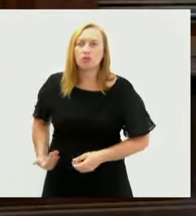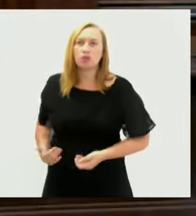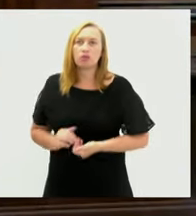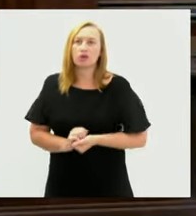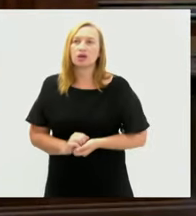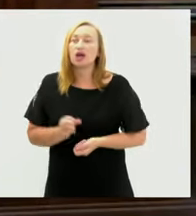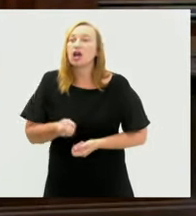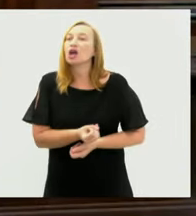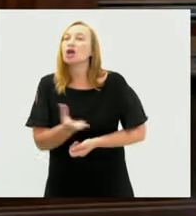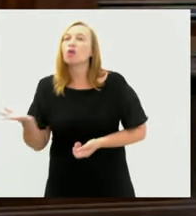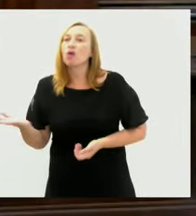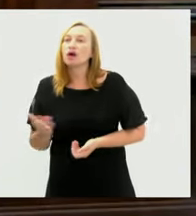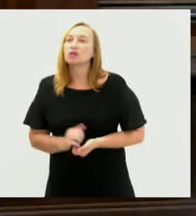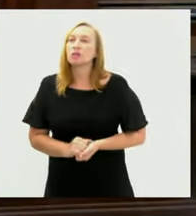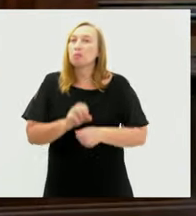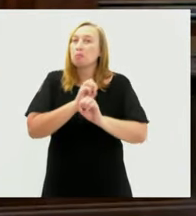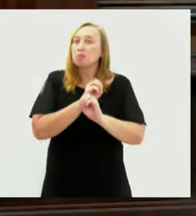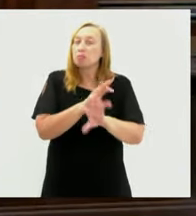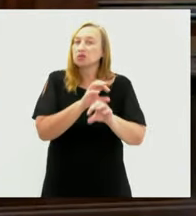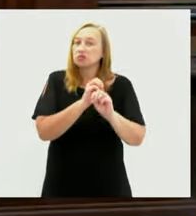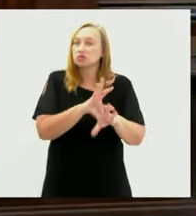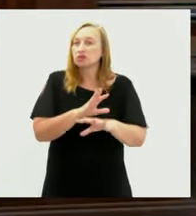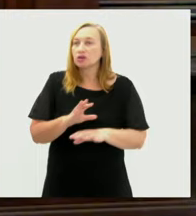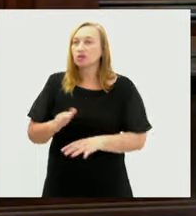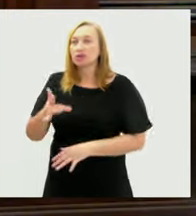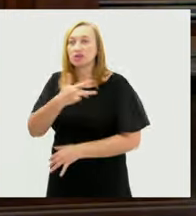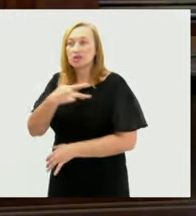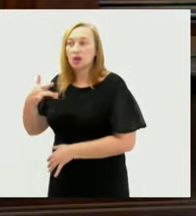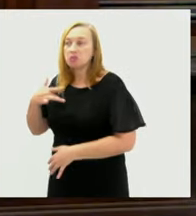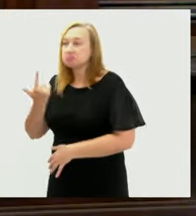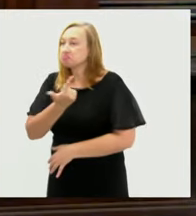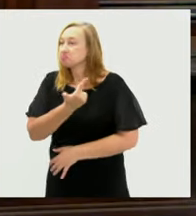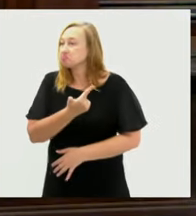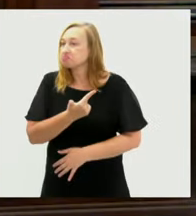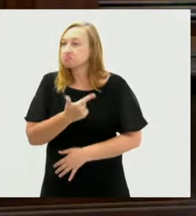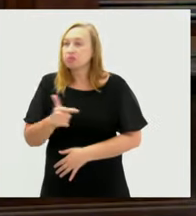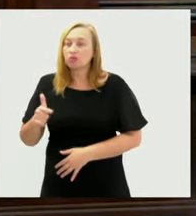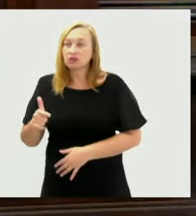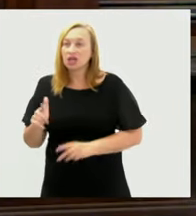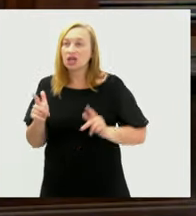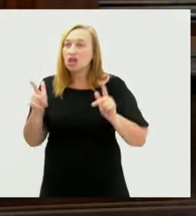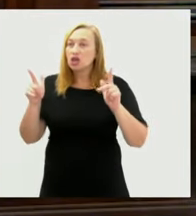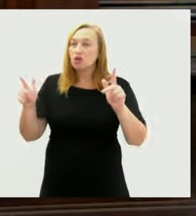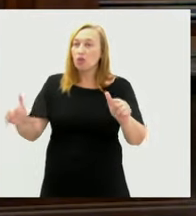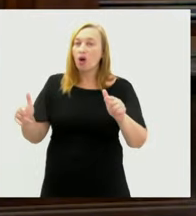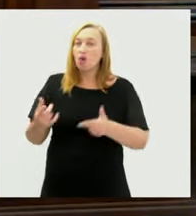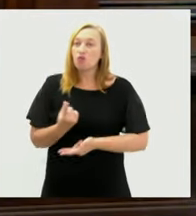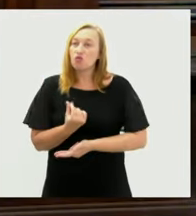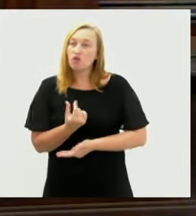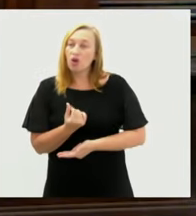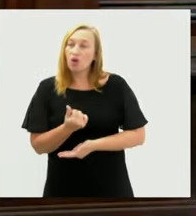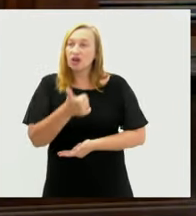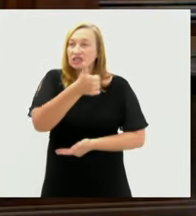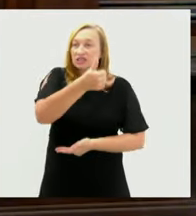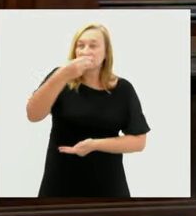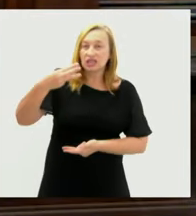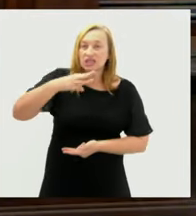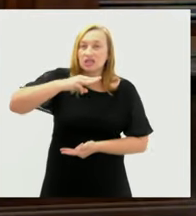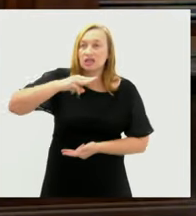Enquanto para a educação e para a saúde, a gente não tem a mesma soma, por exemplo, de 13 bilhões de